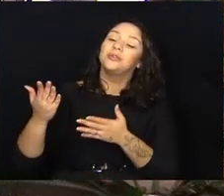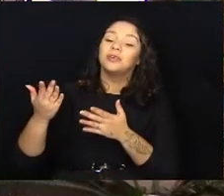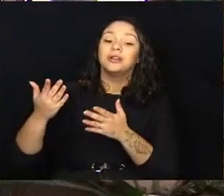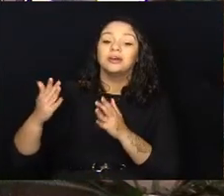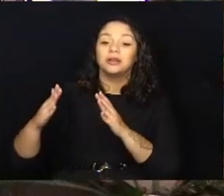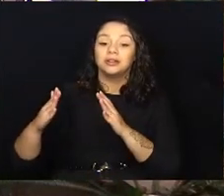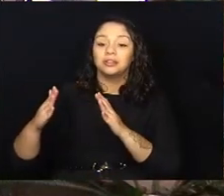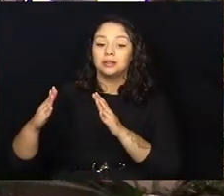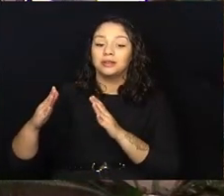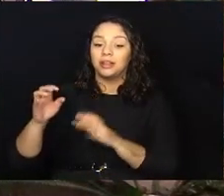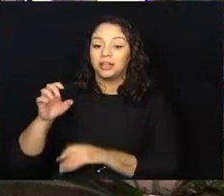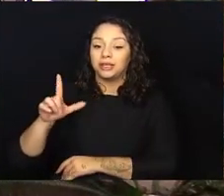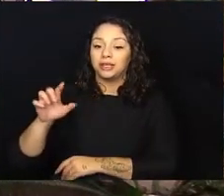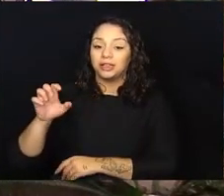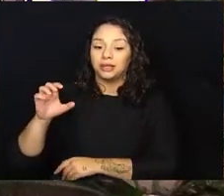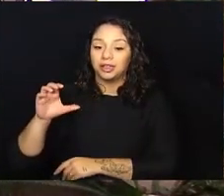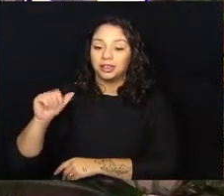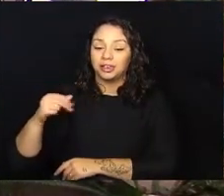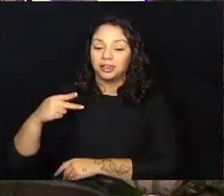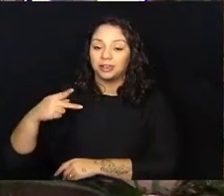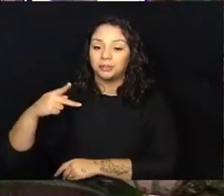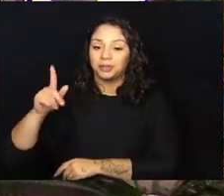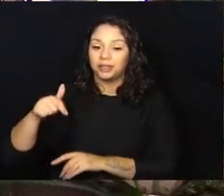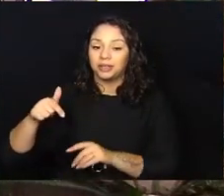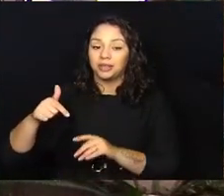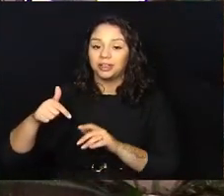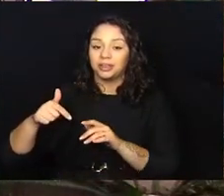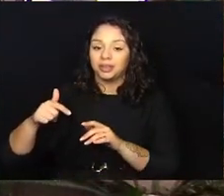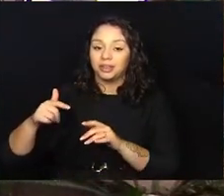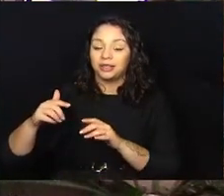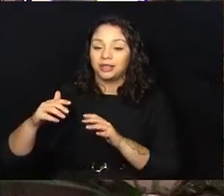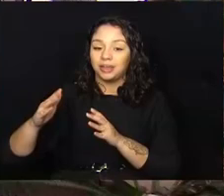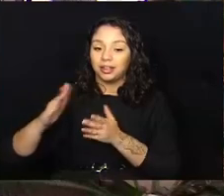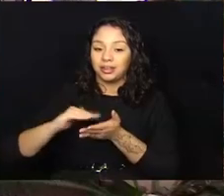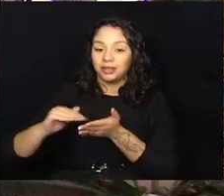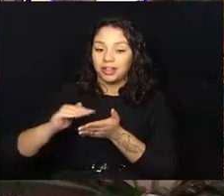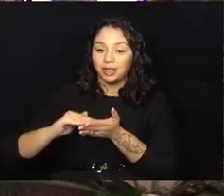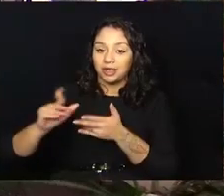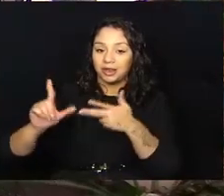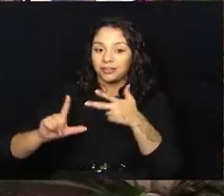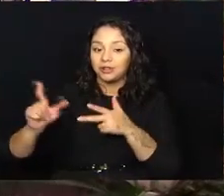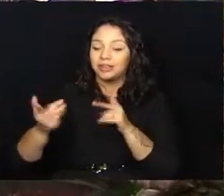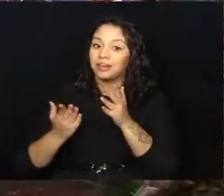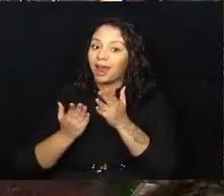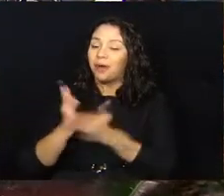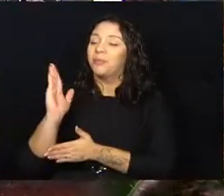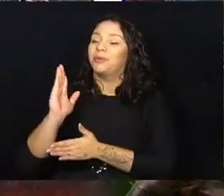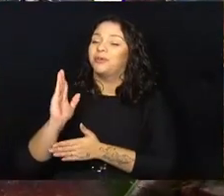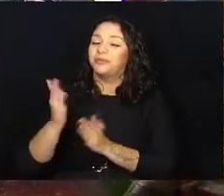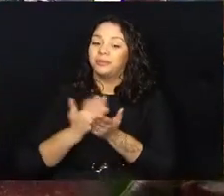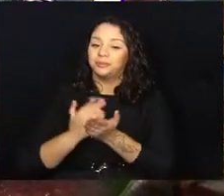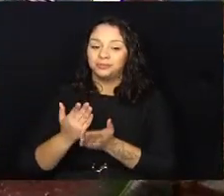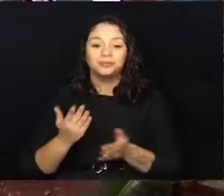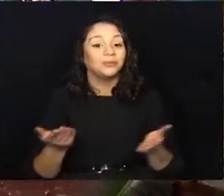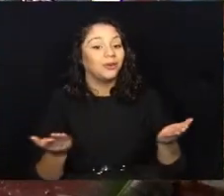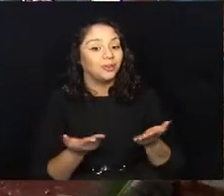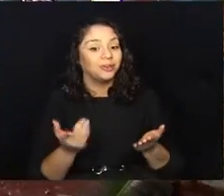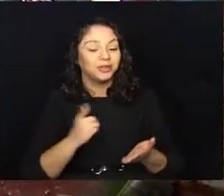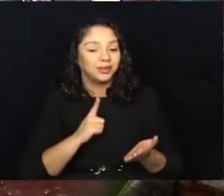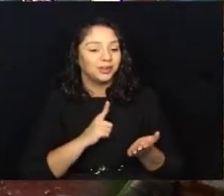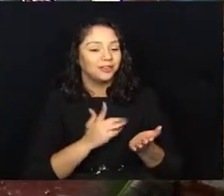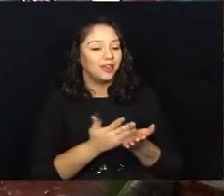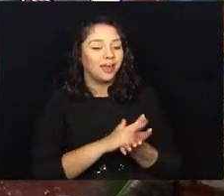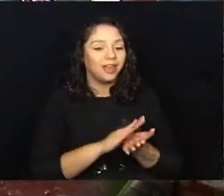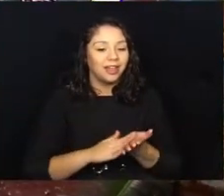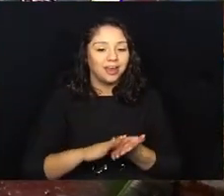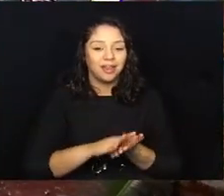do Legislativo de Campinas, a Elecamp, é uma das aniversariantes do mês e aprovou a iniciativa. Hoje